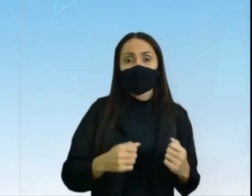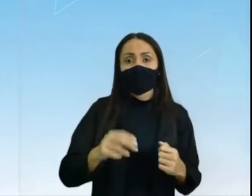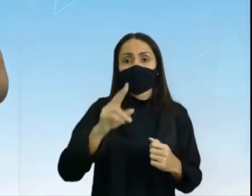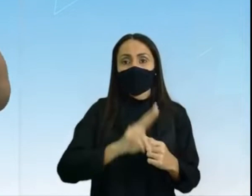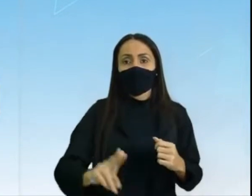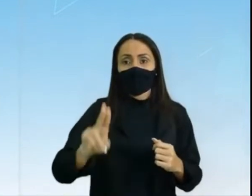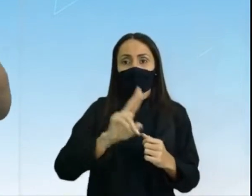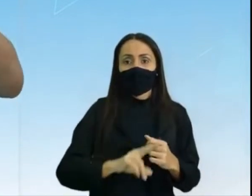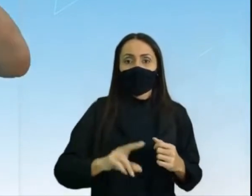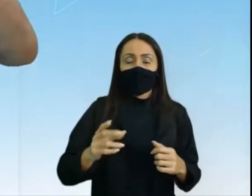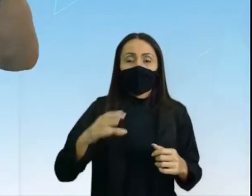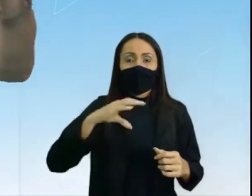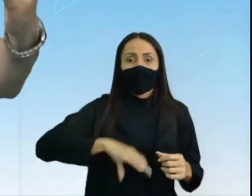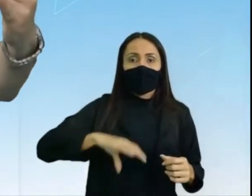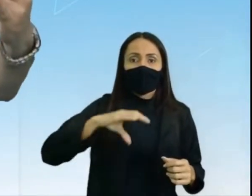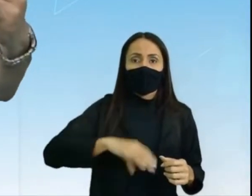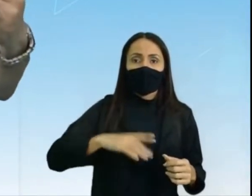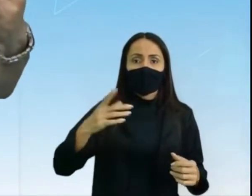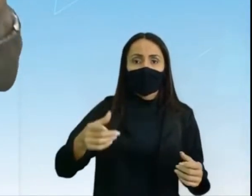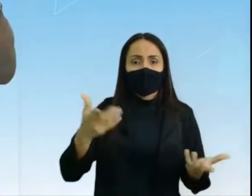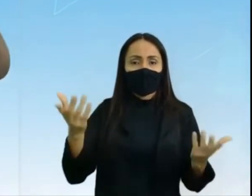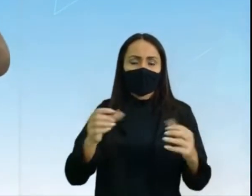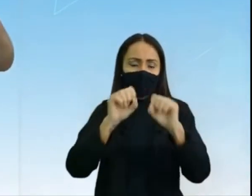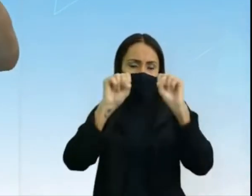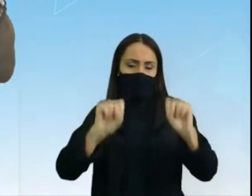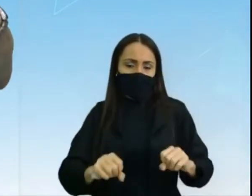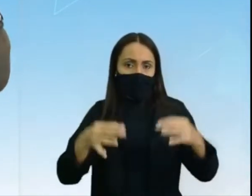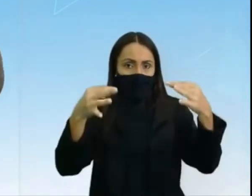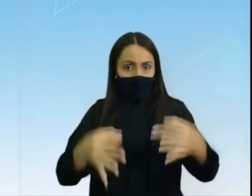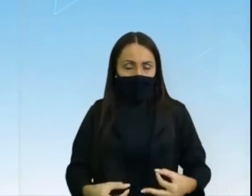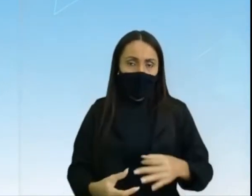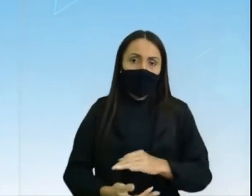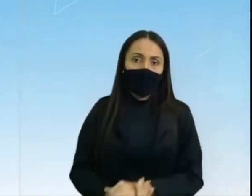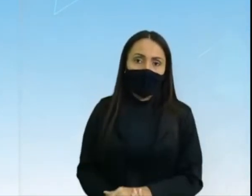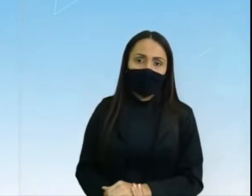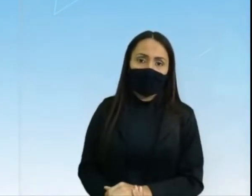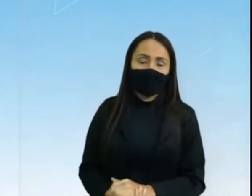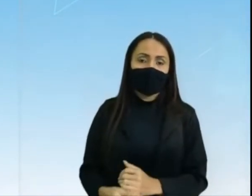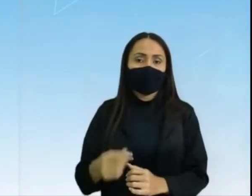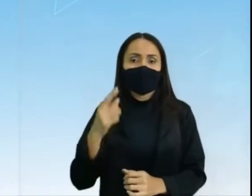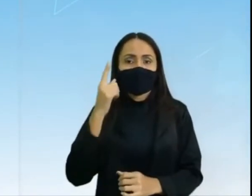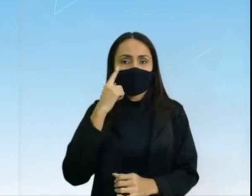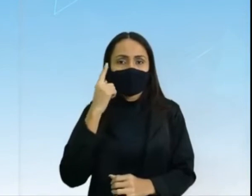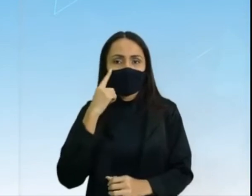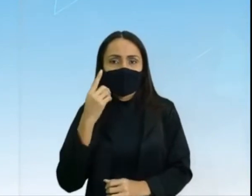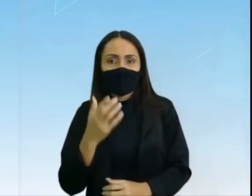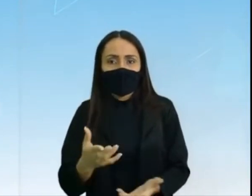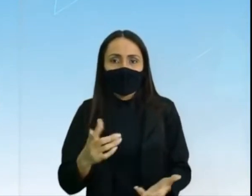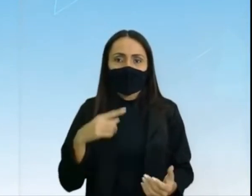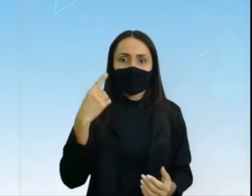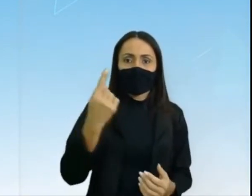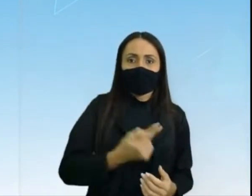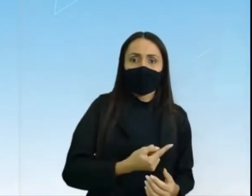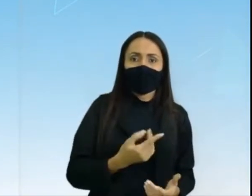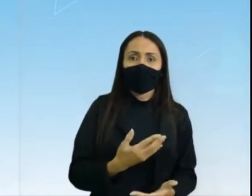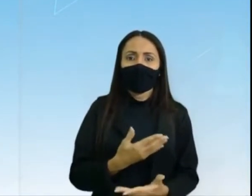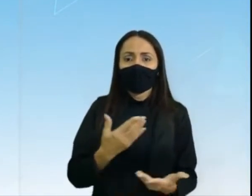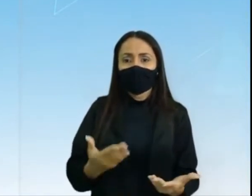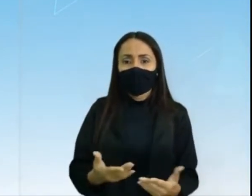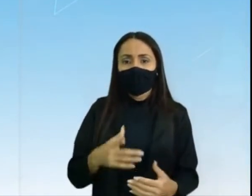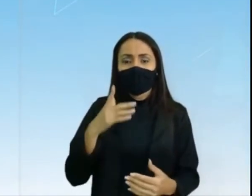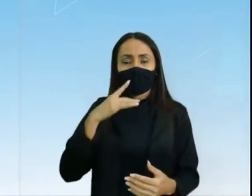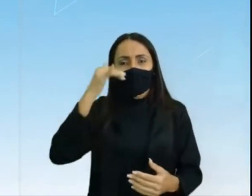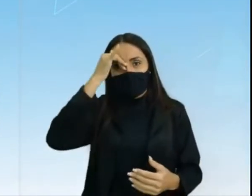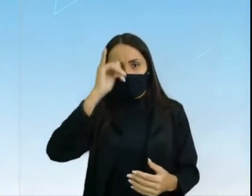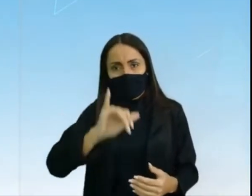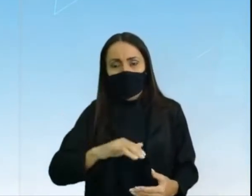quê? Um português mais padrão, a questão normativa. Vejam como nós devemos